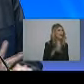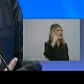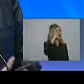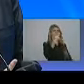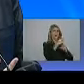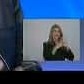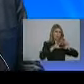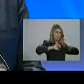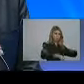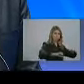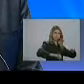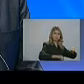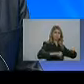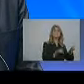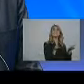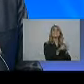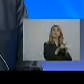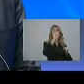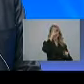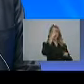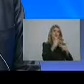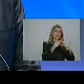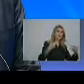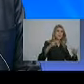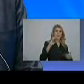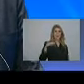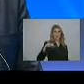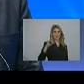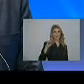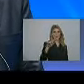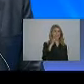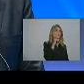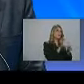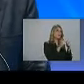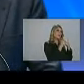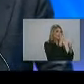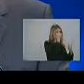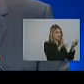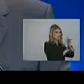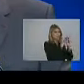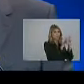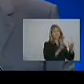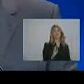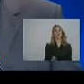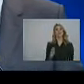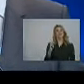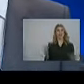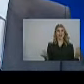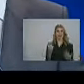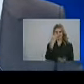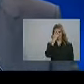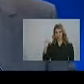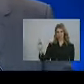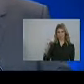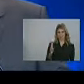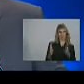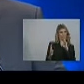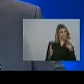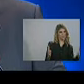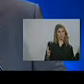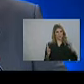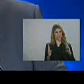o mototáxi e temos que acertar essa questão do transporte individual de passageiros. Ok, candidato. Agora, 2 candidatos respondem a